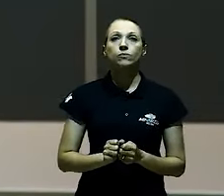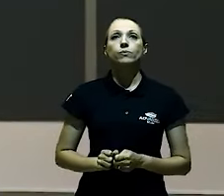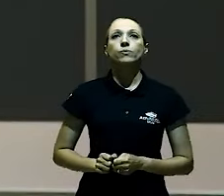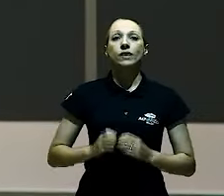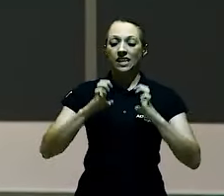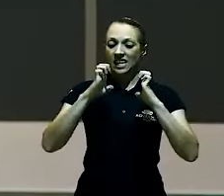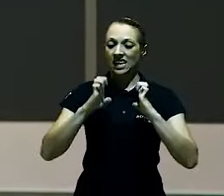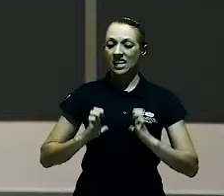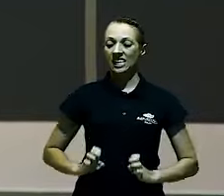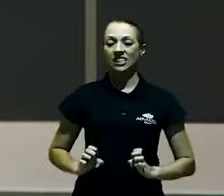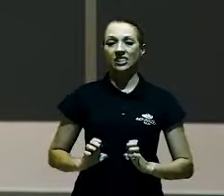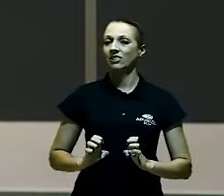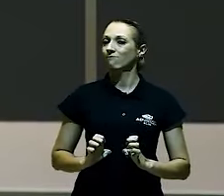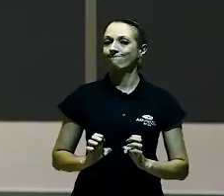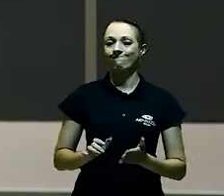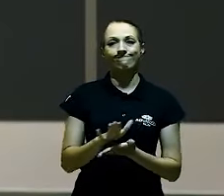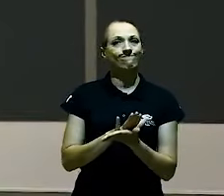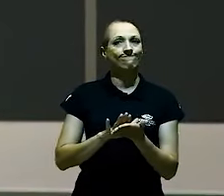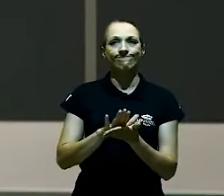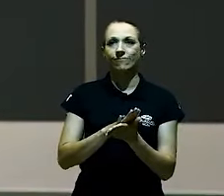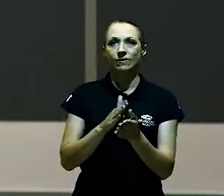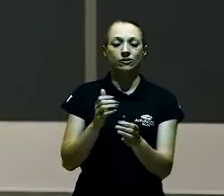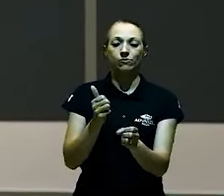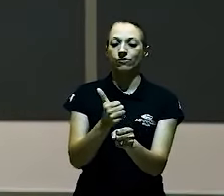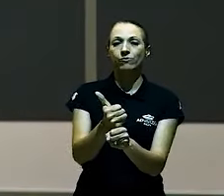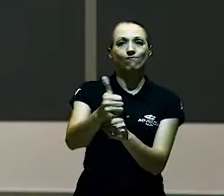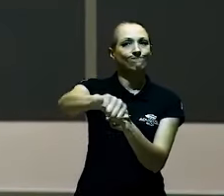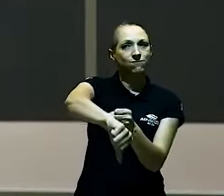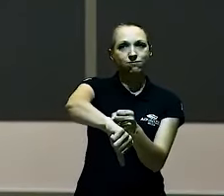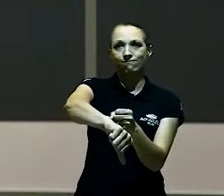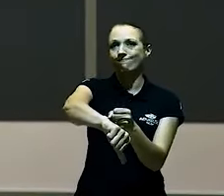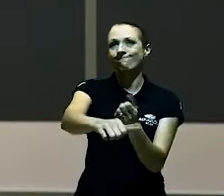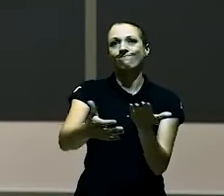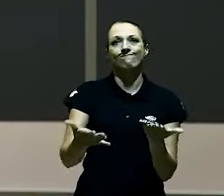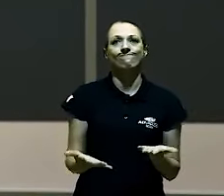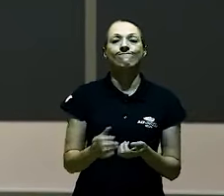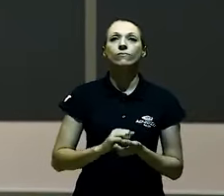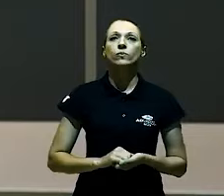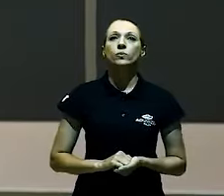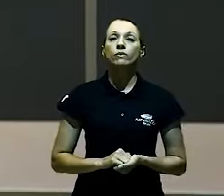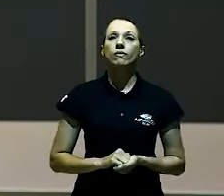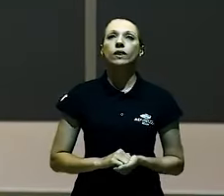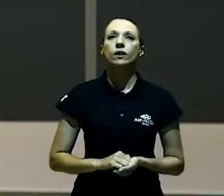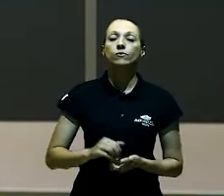entender o que é Nínive? Livro do profeta Naum, capítulo 3, versículos de 1 a 4, Naum vai